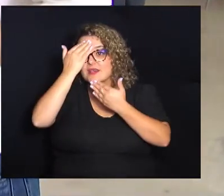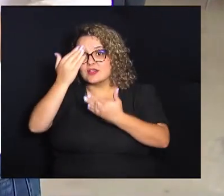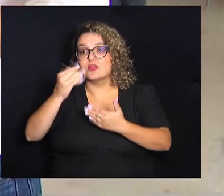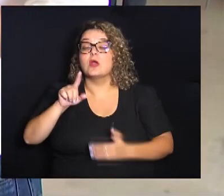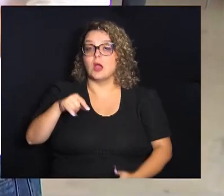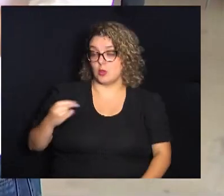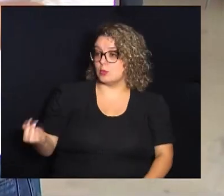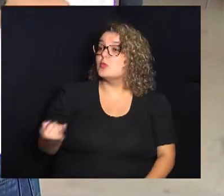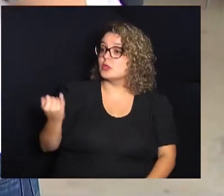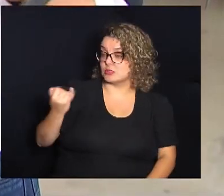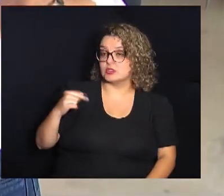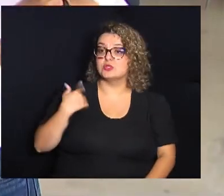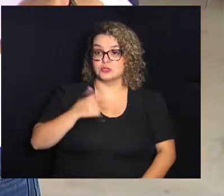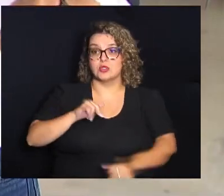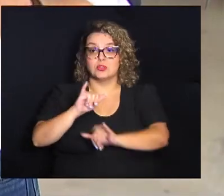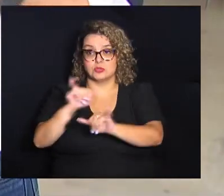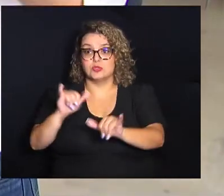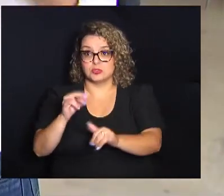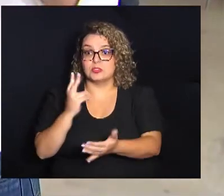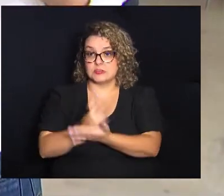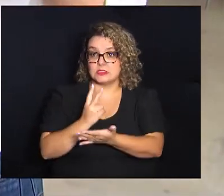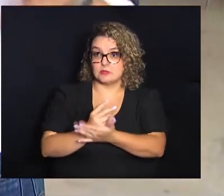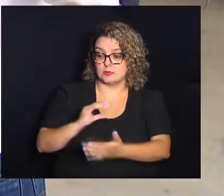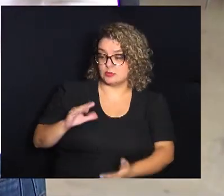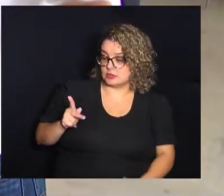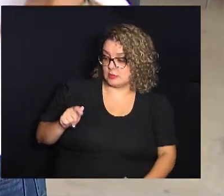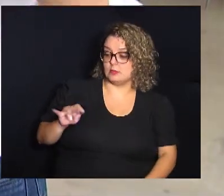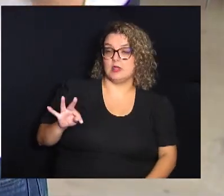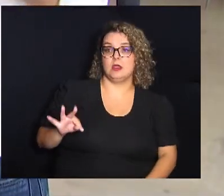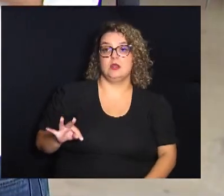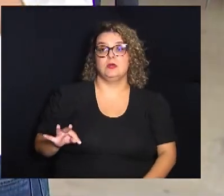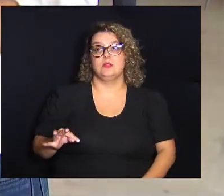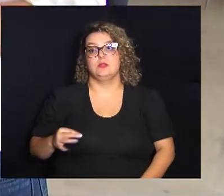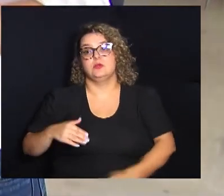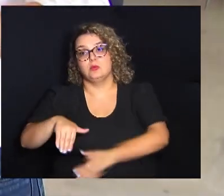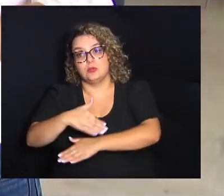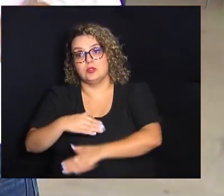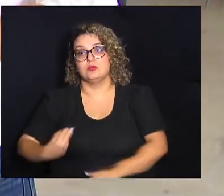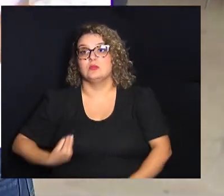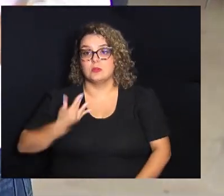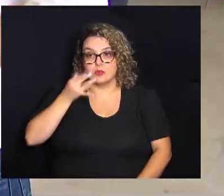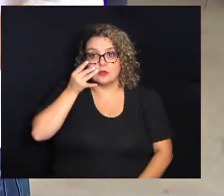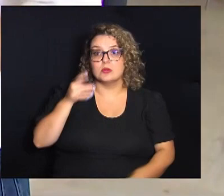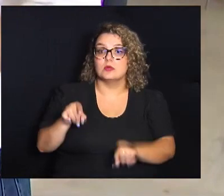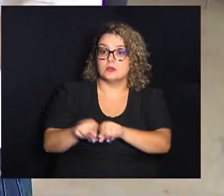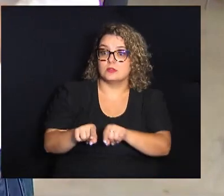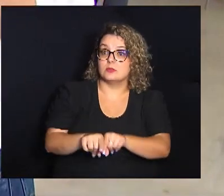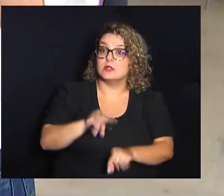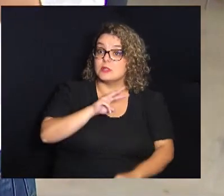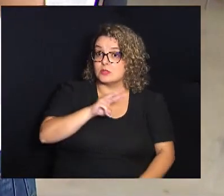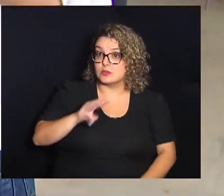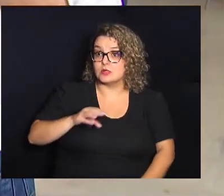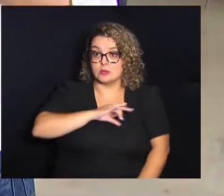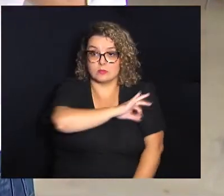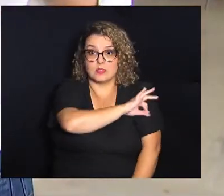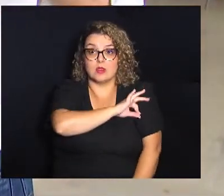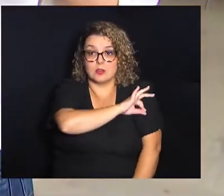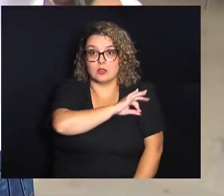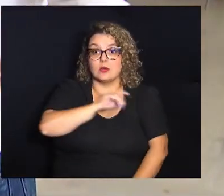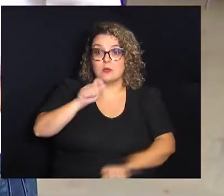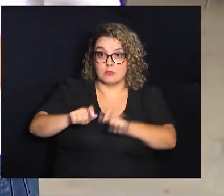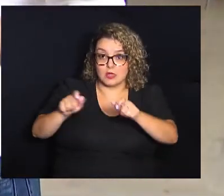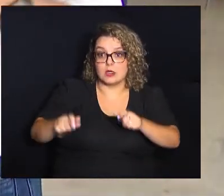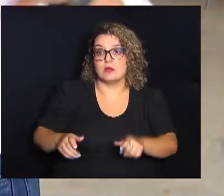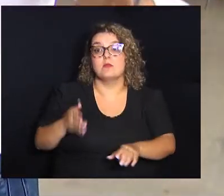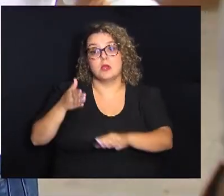muito importante a gente estar divulgando sempre o CEPAT, o endereço tanto físico quanto no site da prefeitura, para que as pessoas